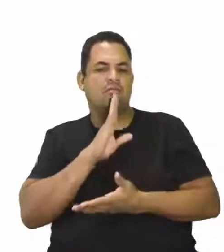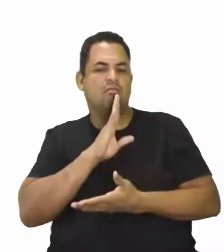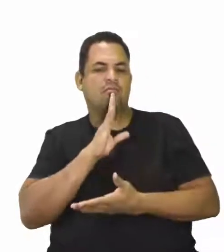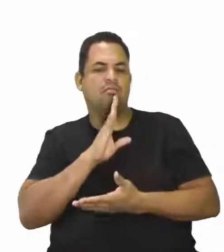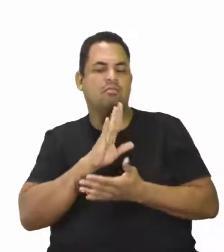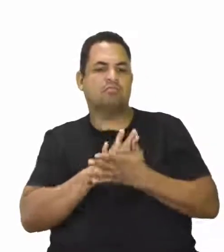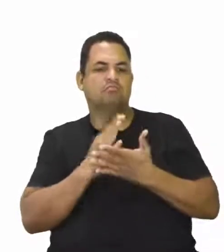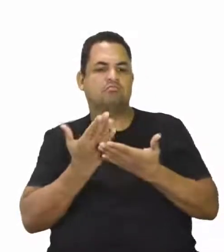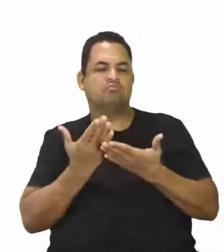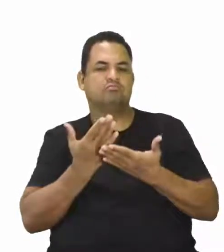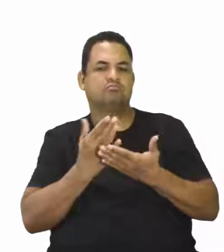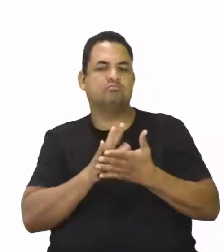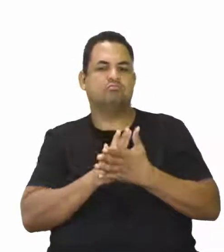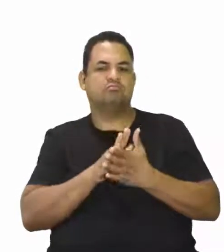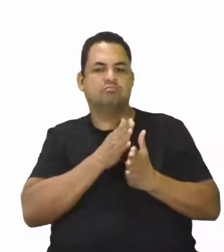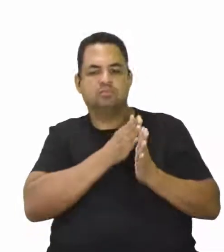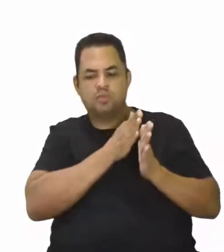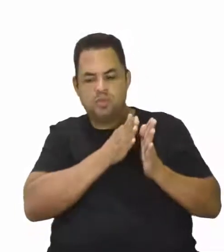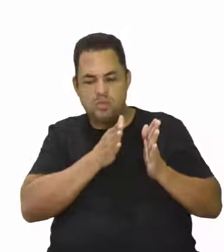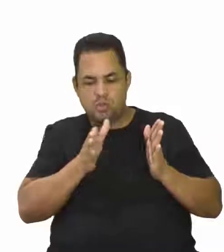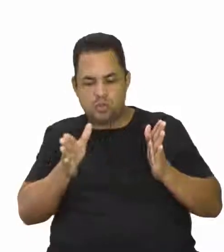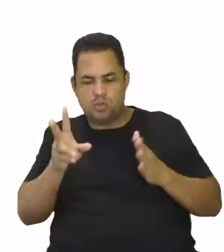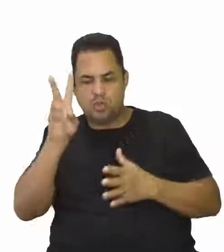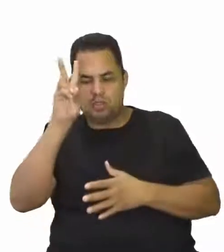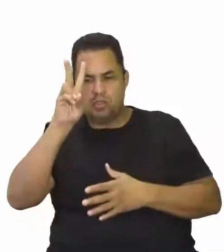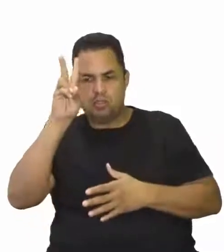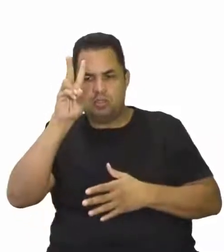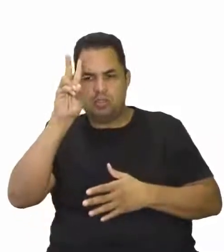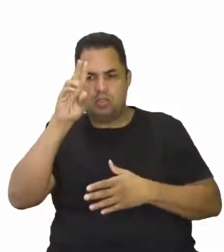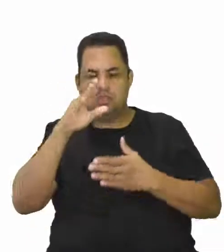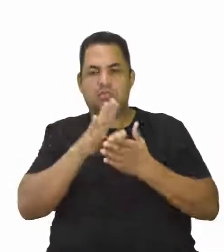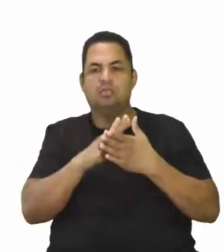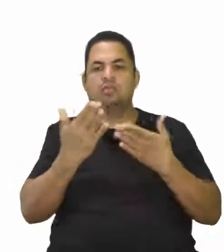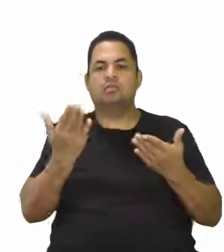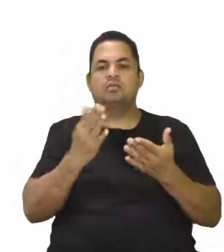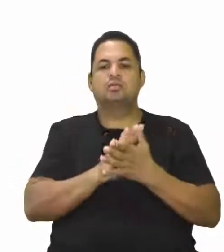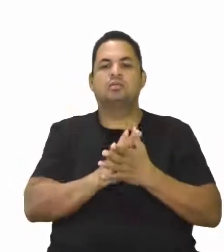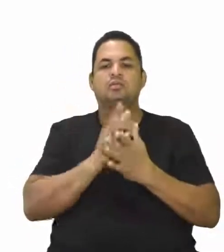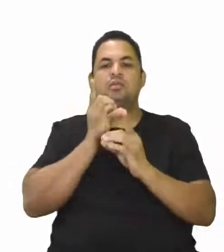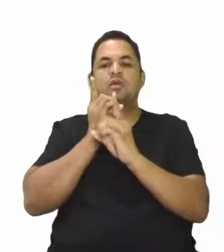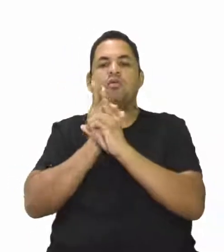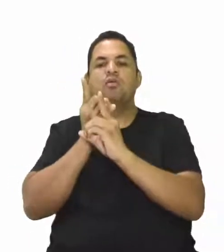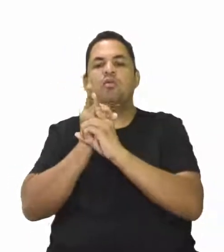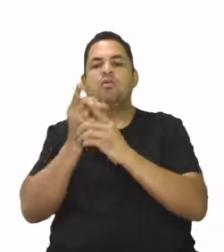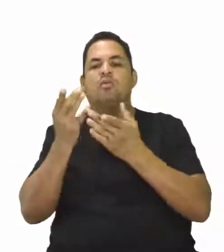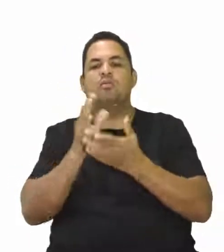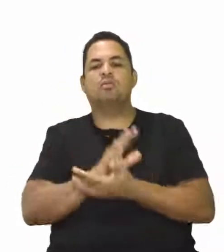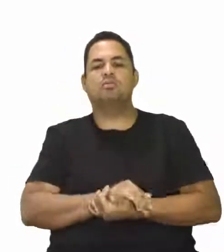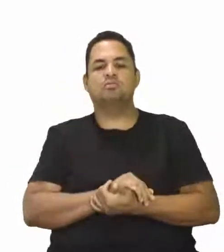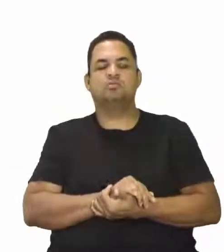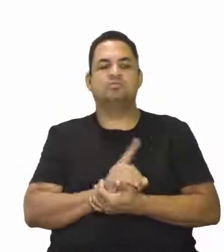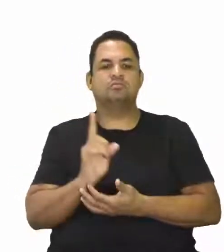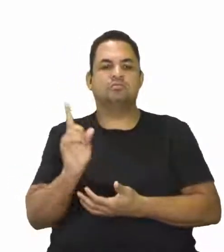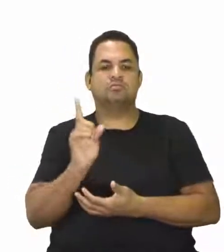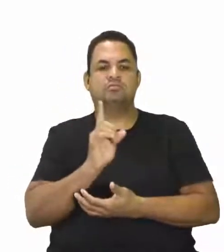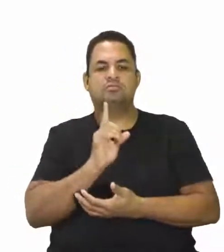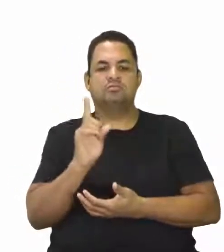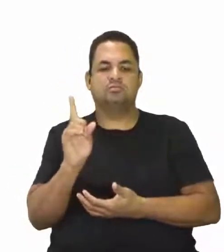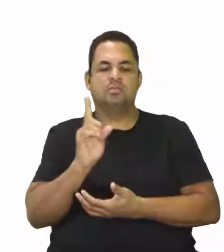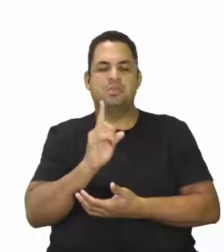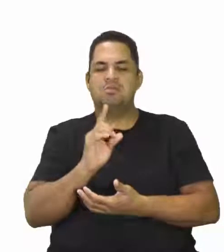origem nobre. No decorrer da história, vai se descobrir, né, que ela não era